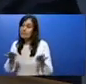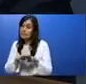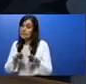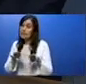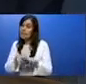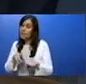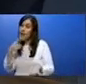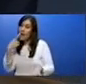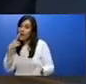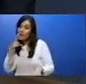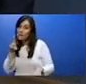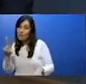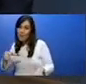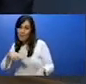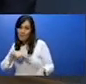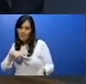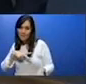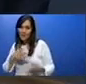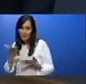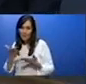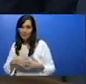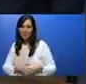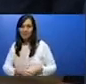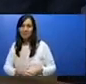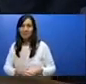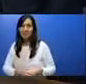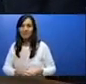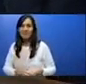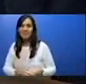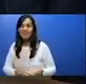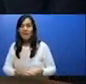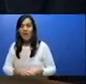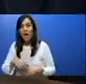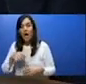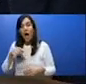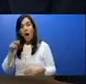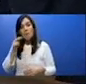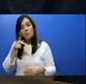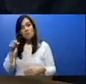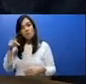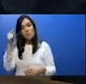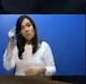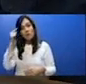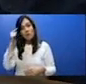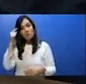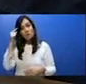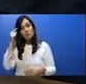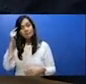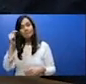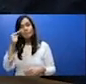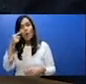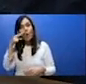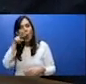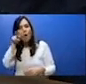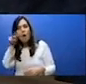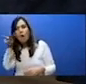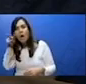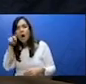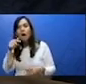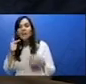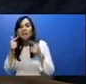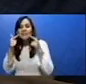Eu, professora Michellen, particularmente, eu acho o olhar e o sorriso dela. Tá? Muito